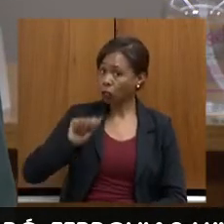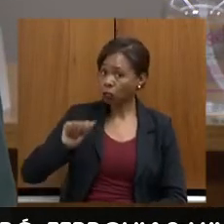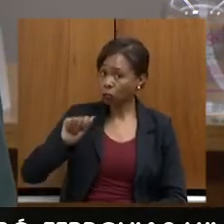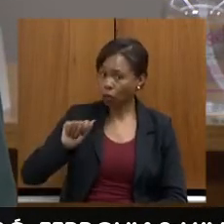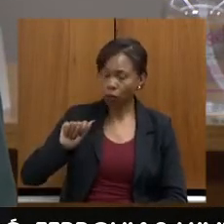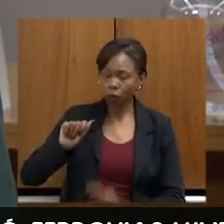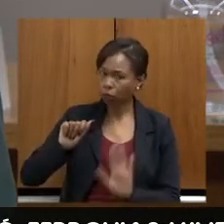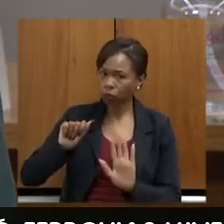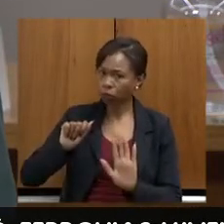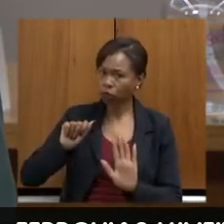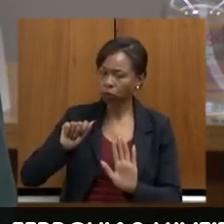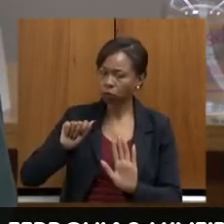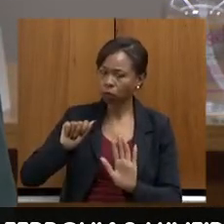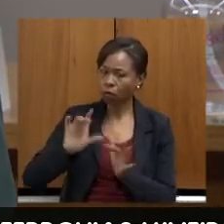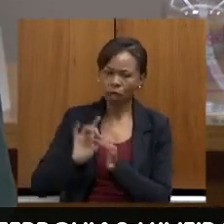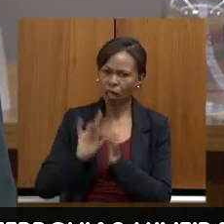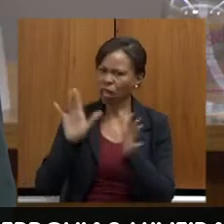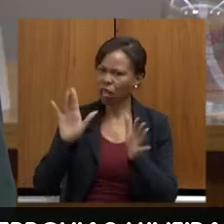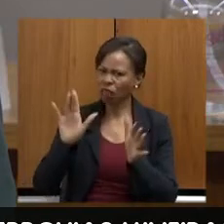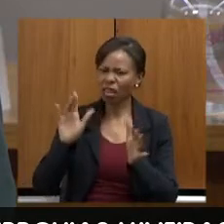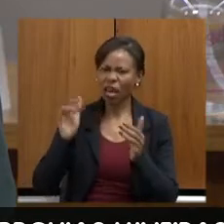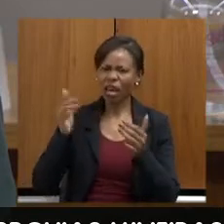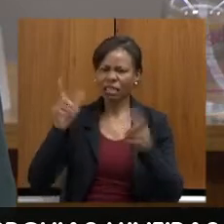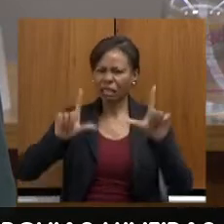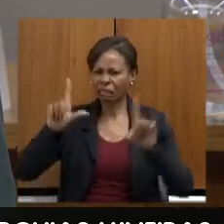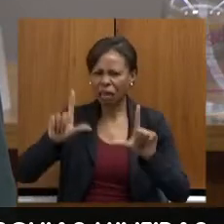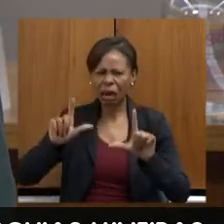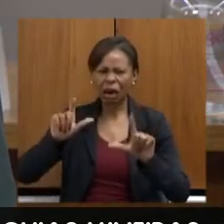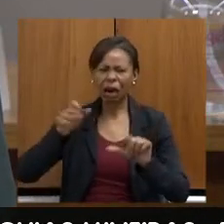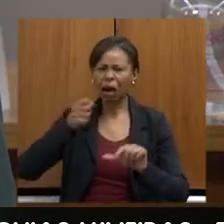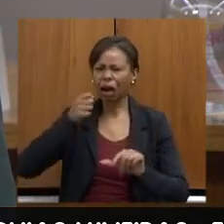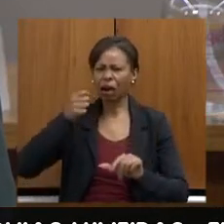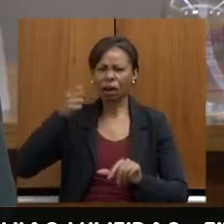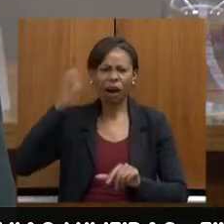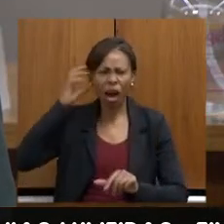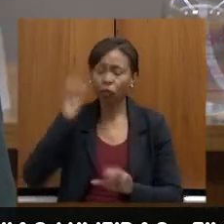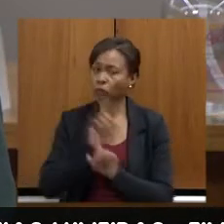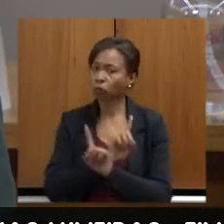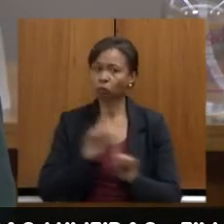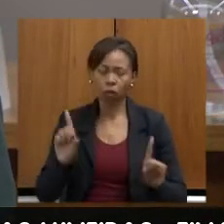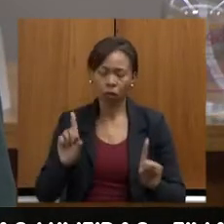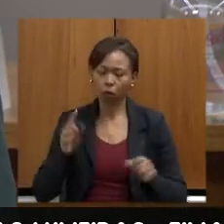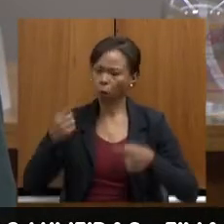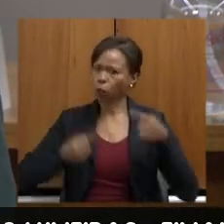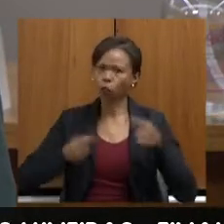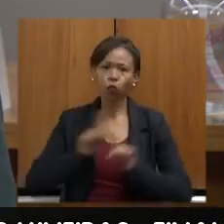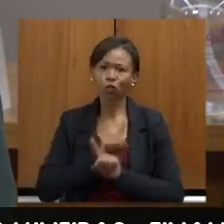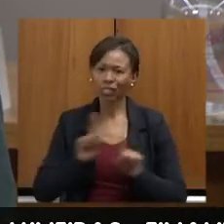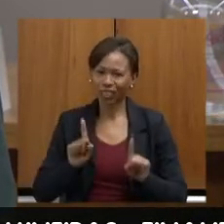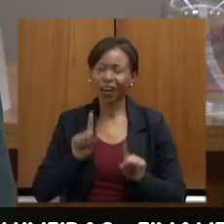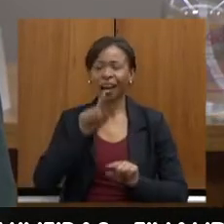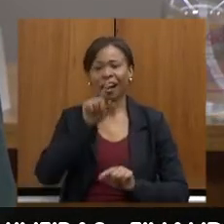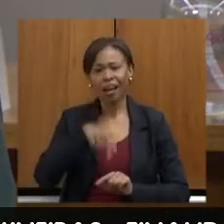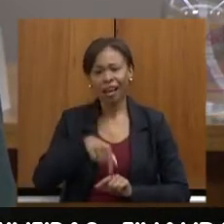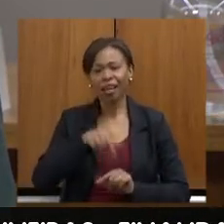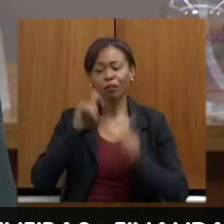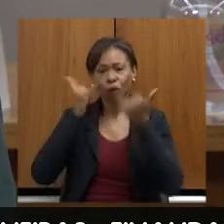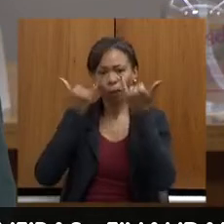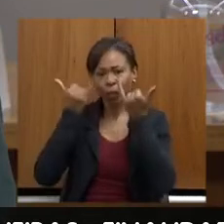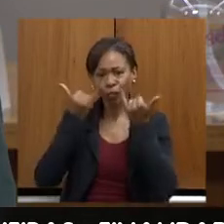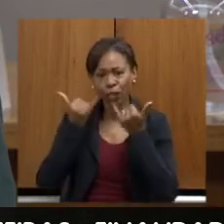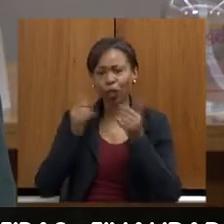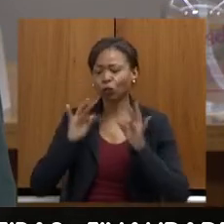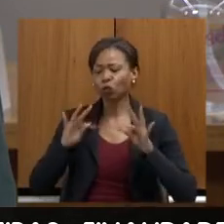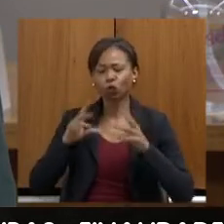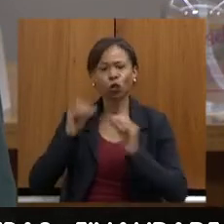imprensa e nem politicagem a informação Justa e oficial é um direito de todos participem